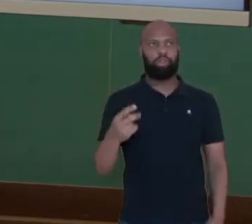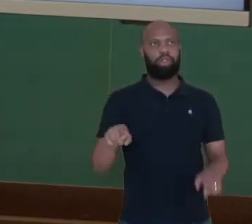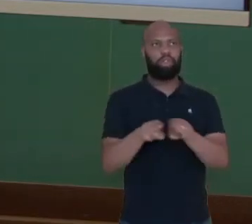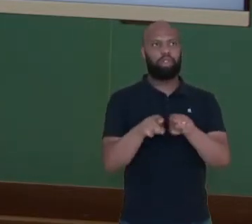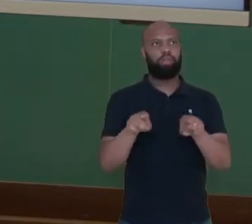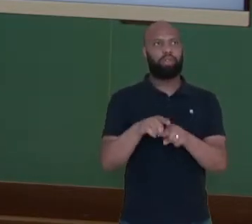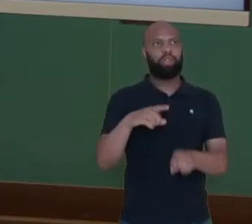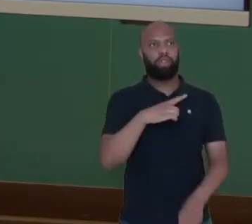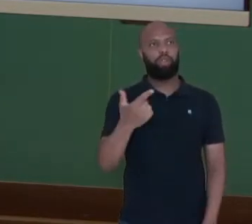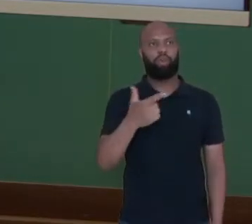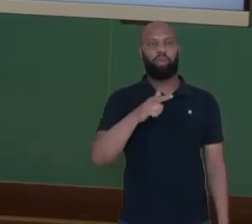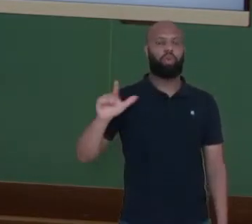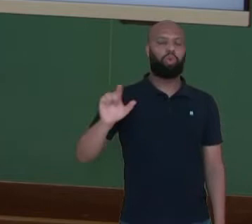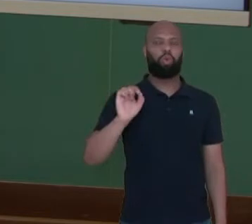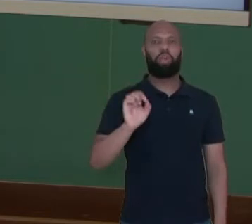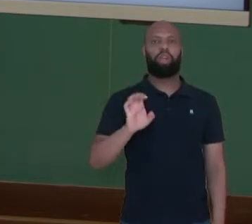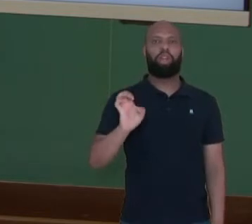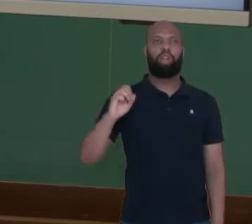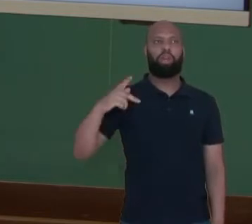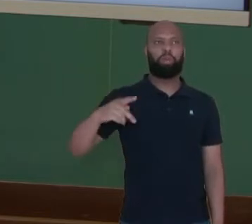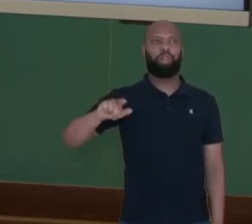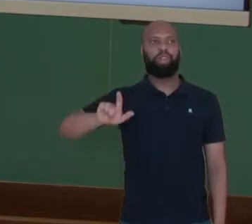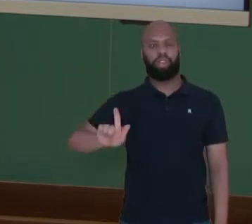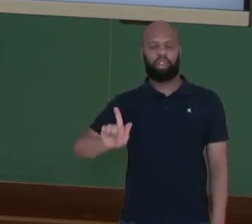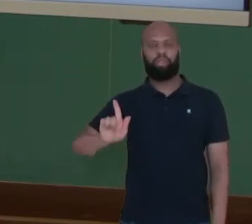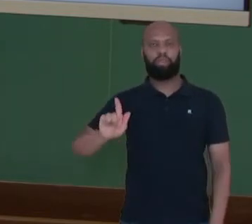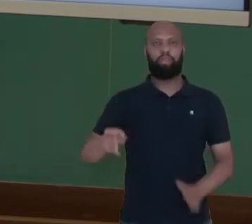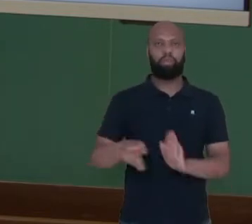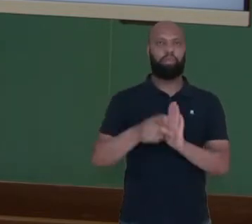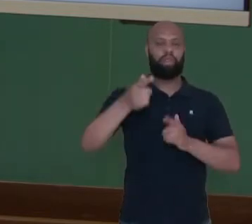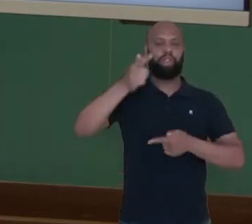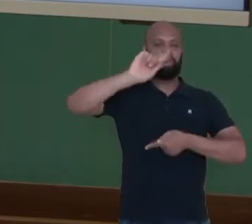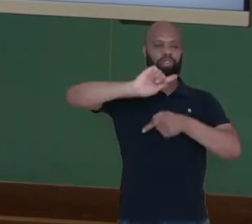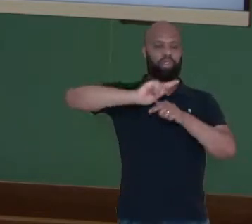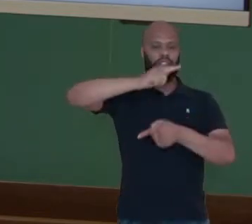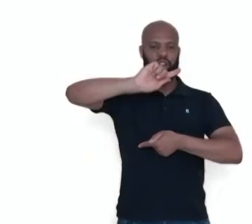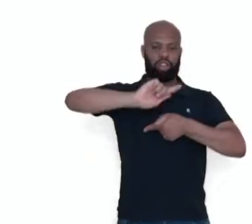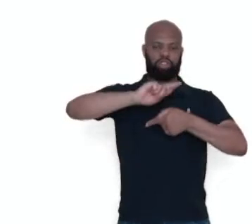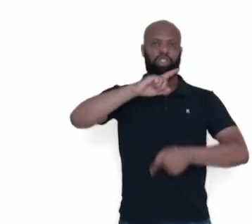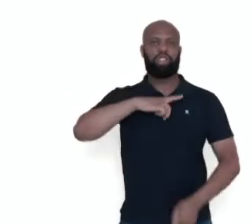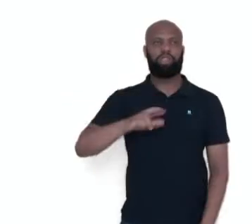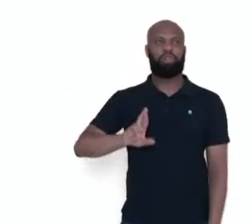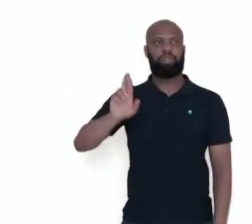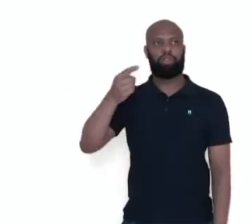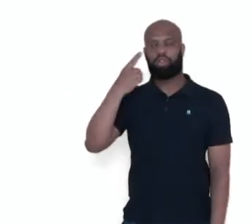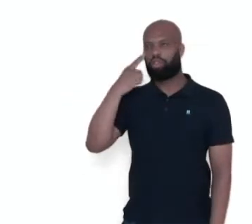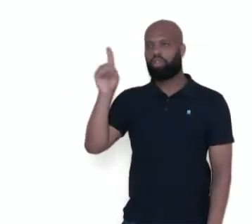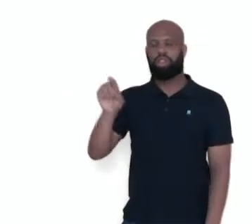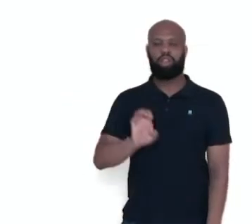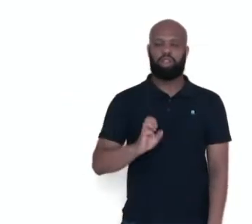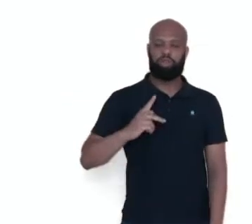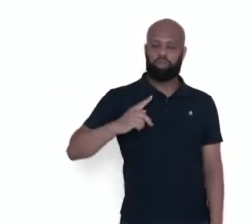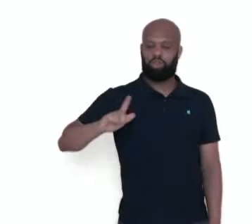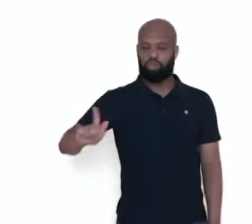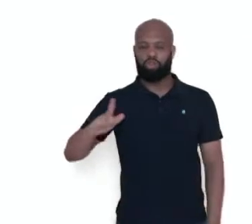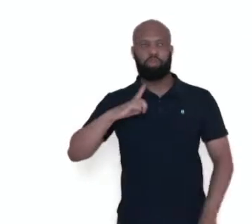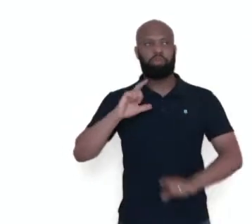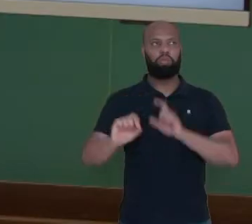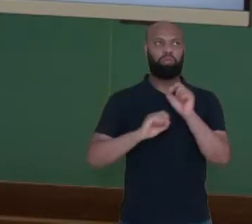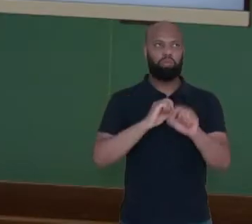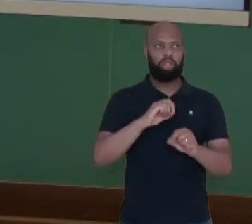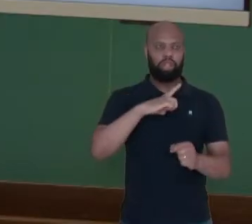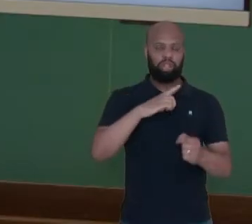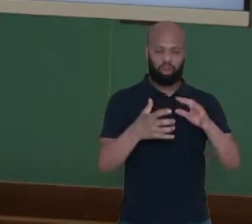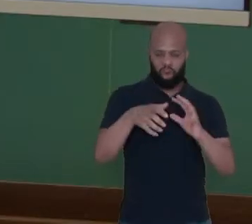a chamada energia potencial gravitacional, que é representada por EPG, que são corpos